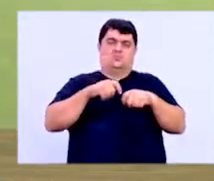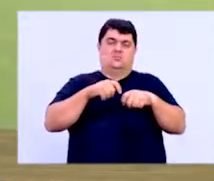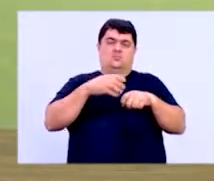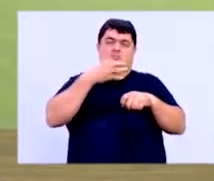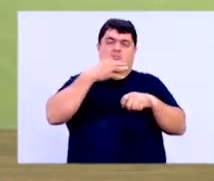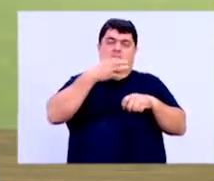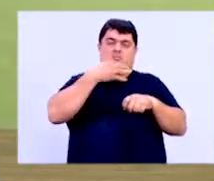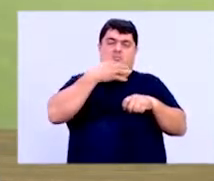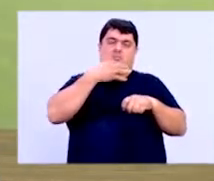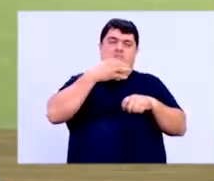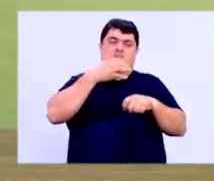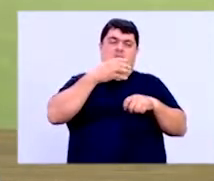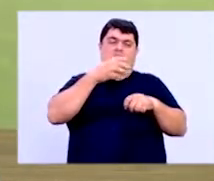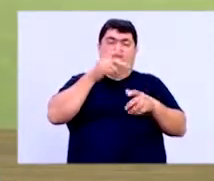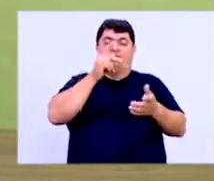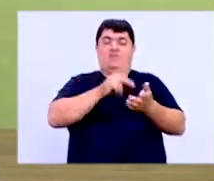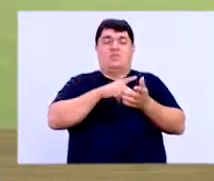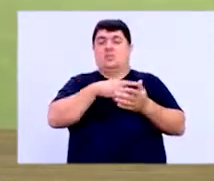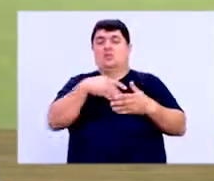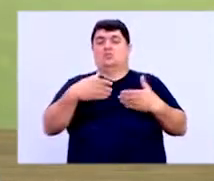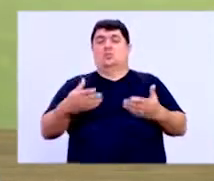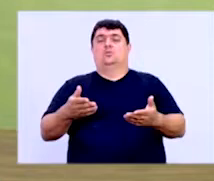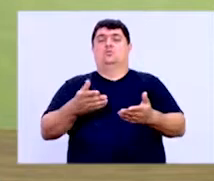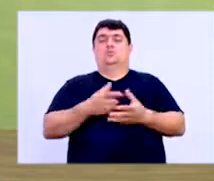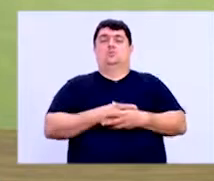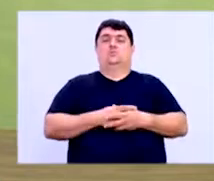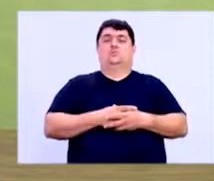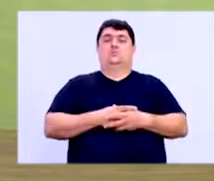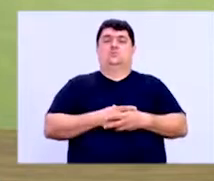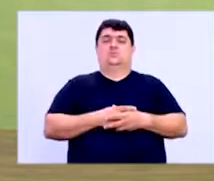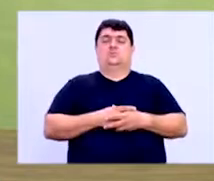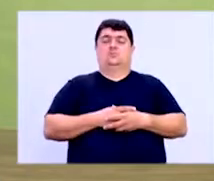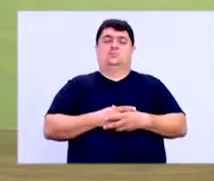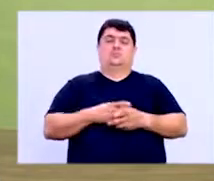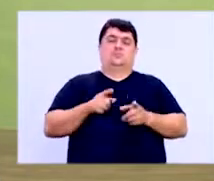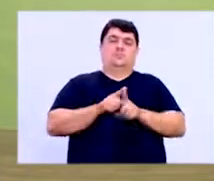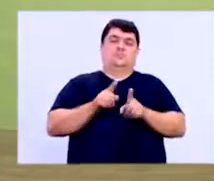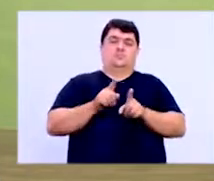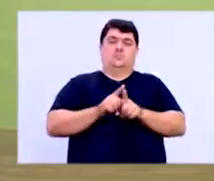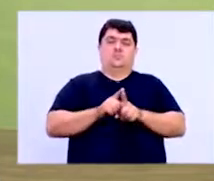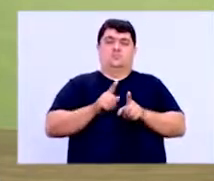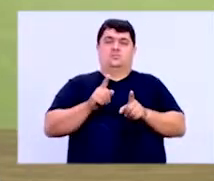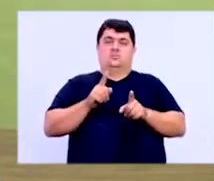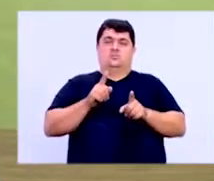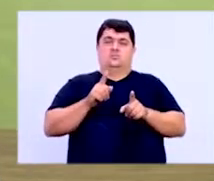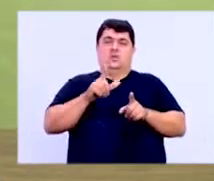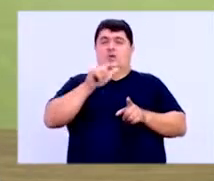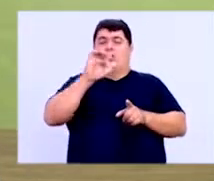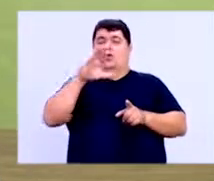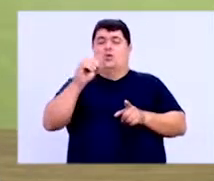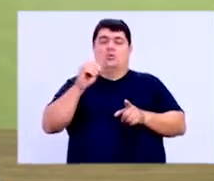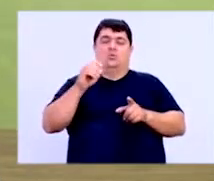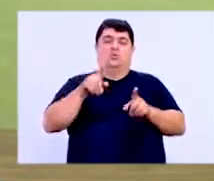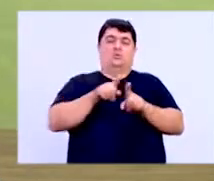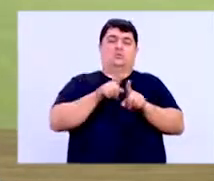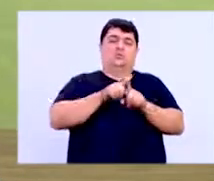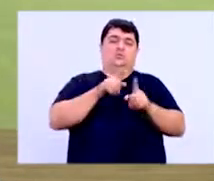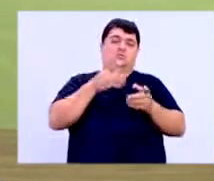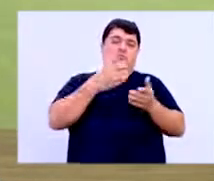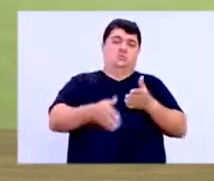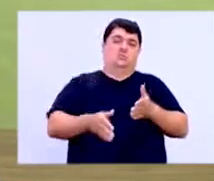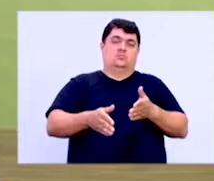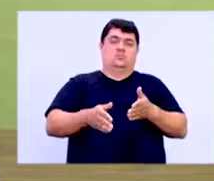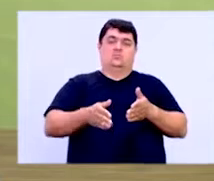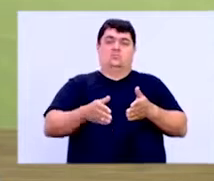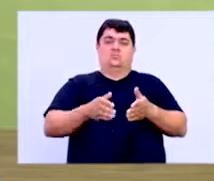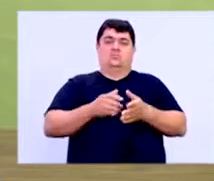conheça a sua realidade operacional e a realidade de lucro ou prejuízo, tá? Então,